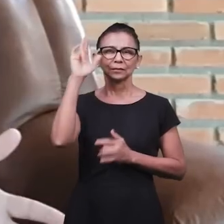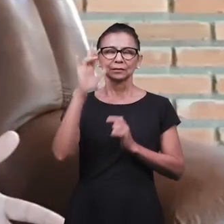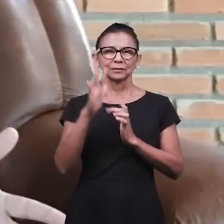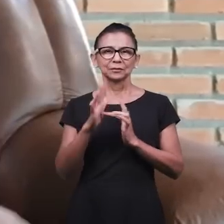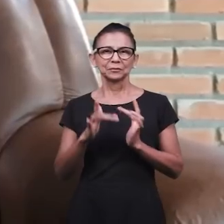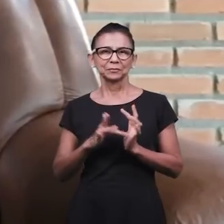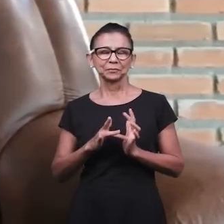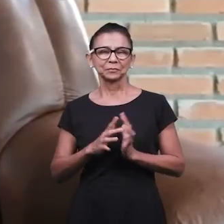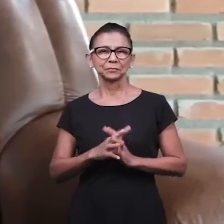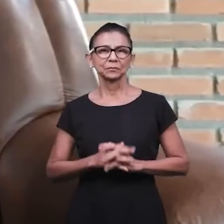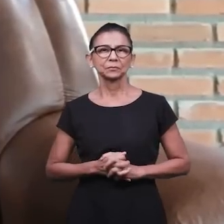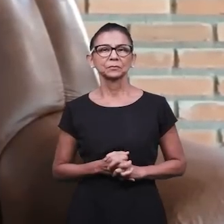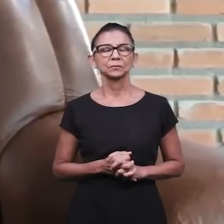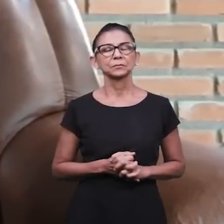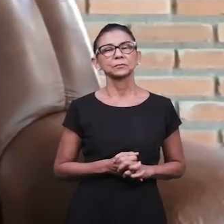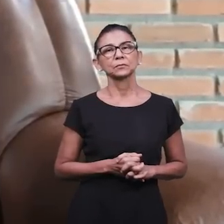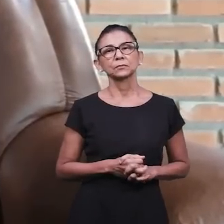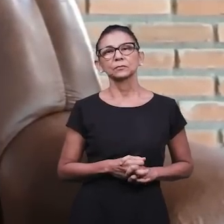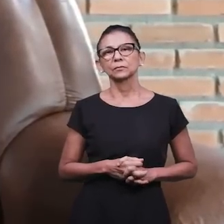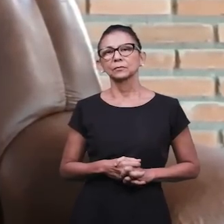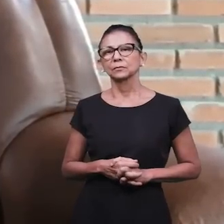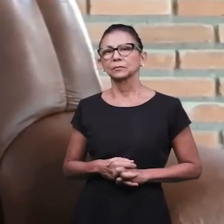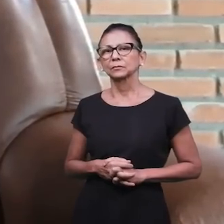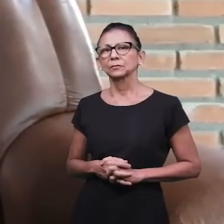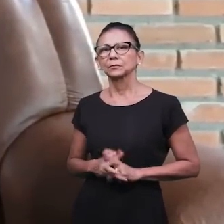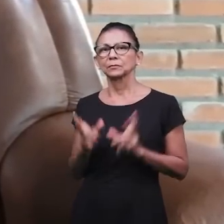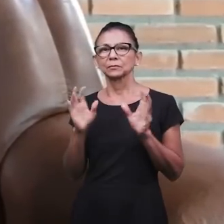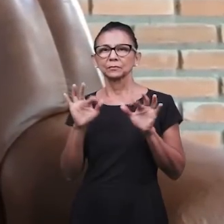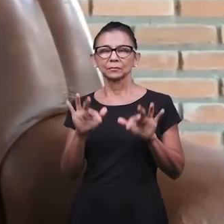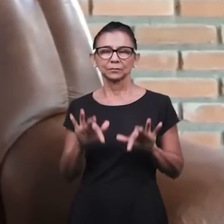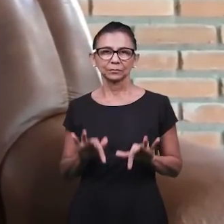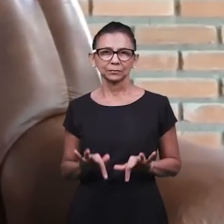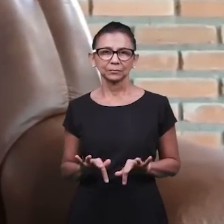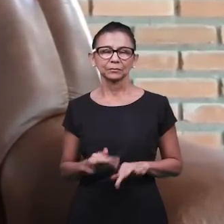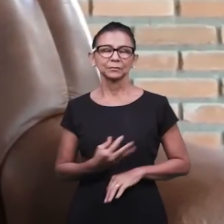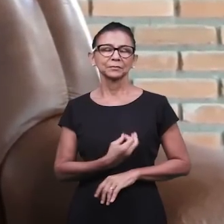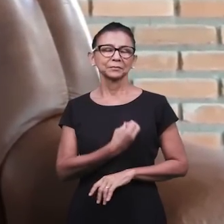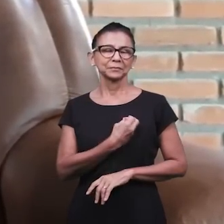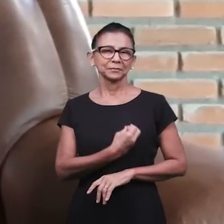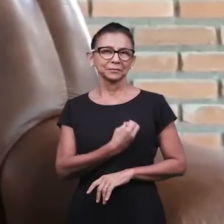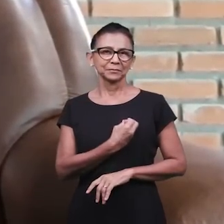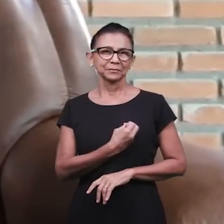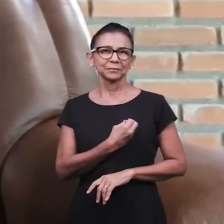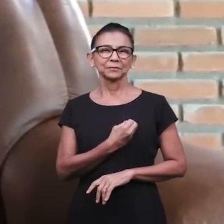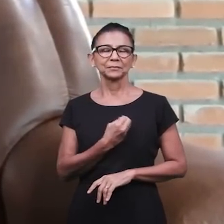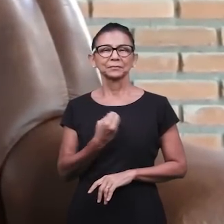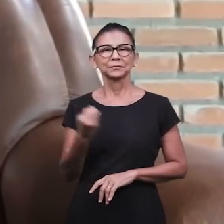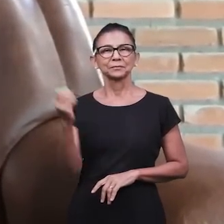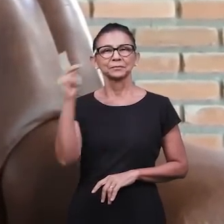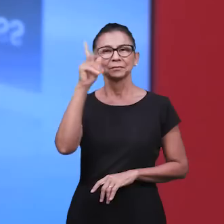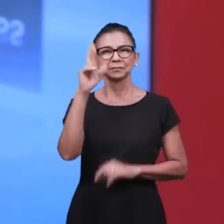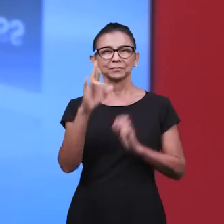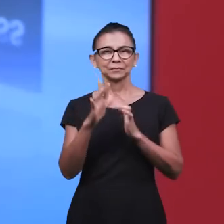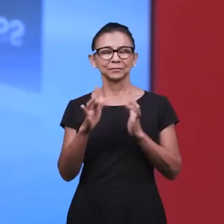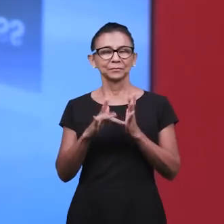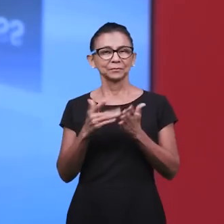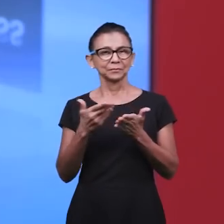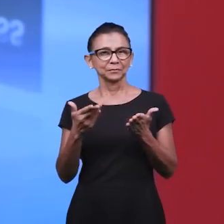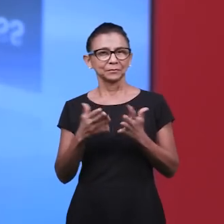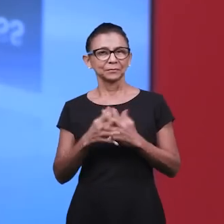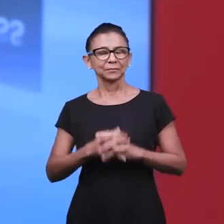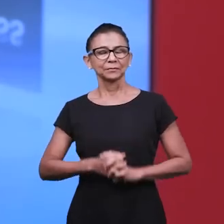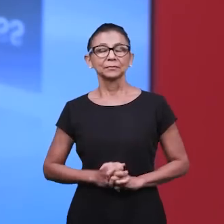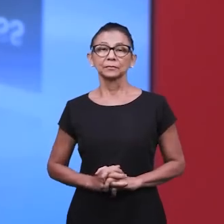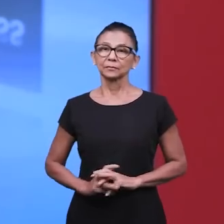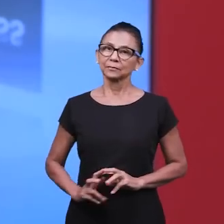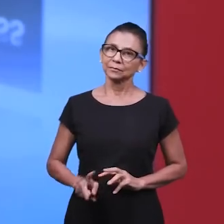Bem, Jorge, encerramos aqui a nossa participação. A todos a paz do Senhor Jesus. Continuamos na